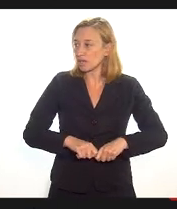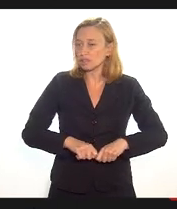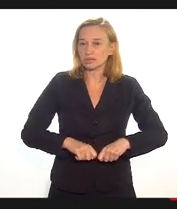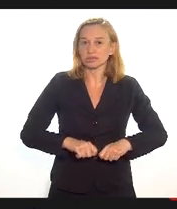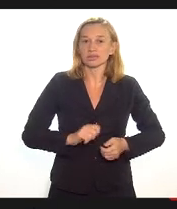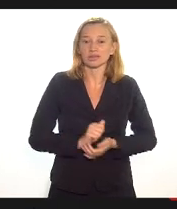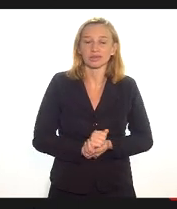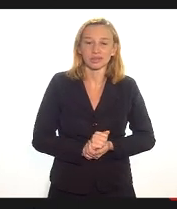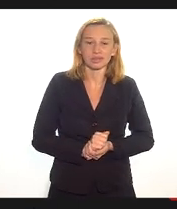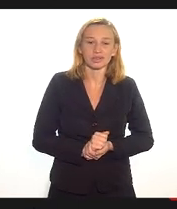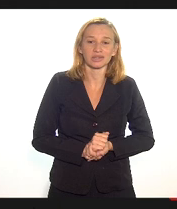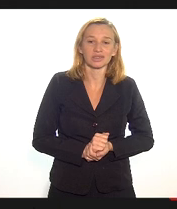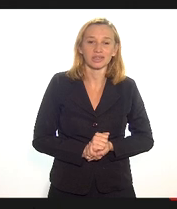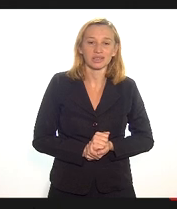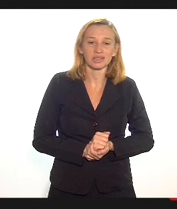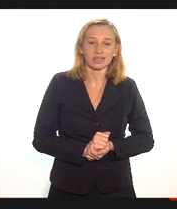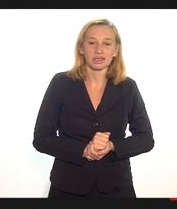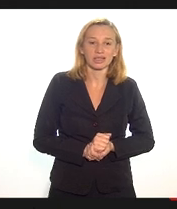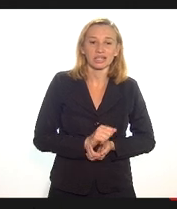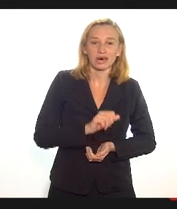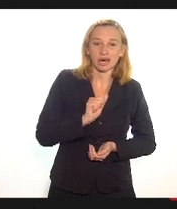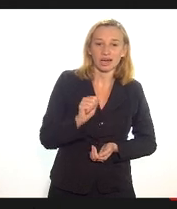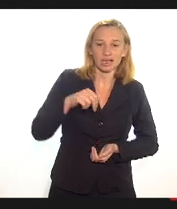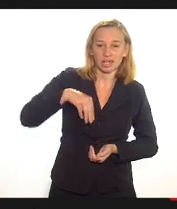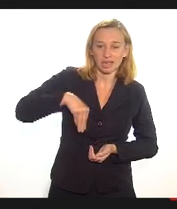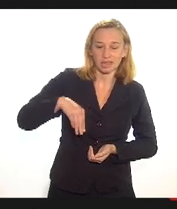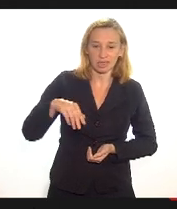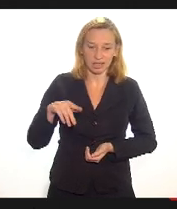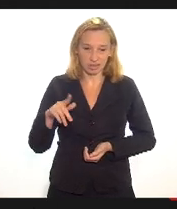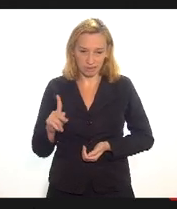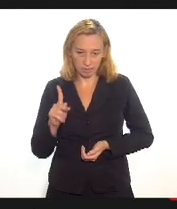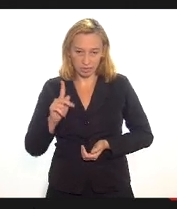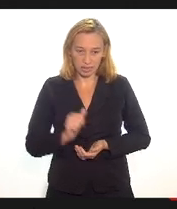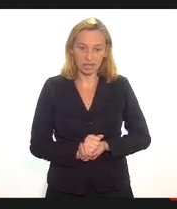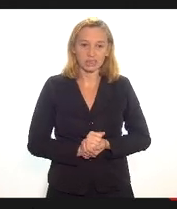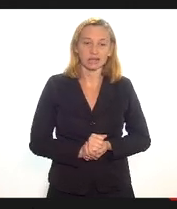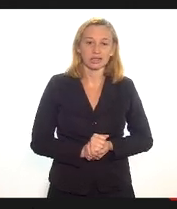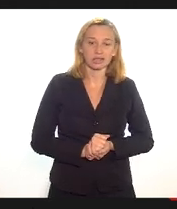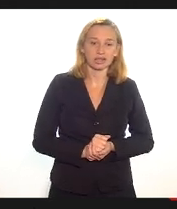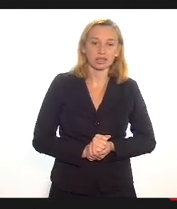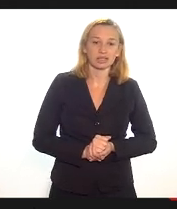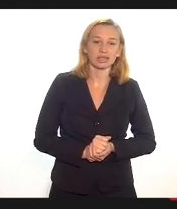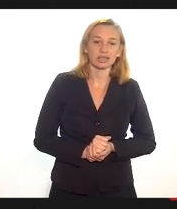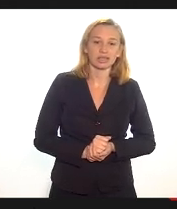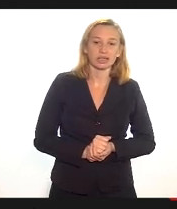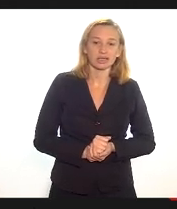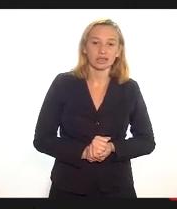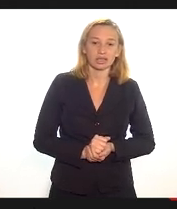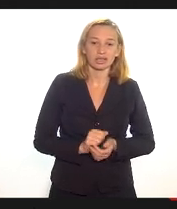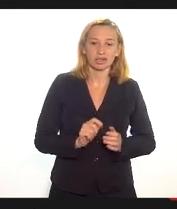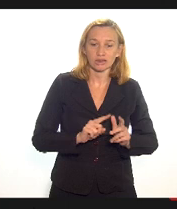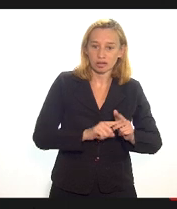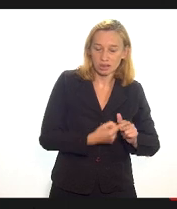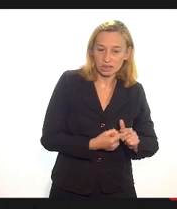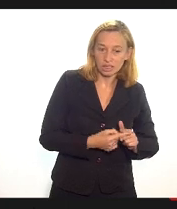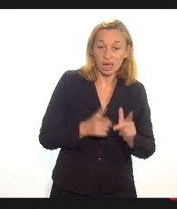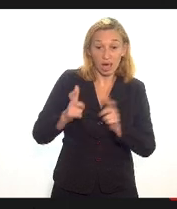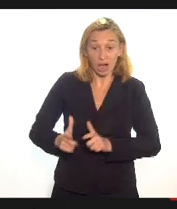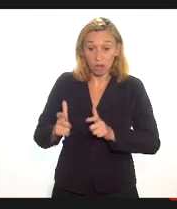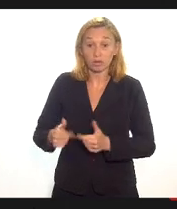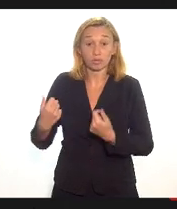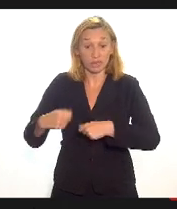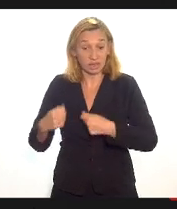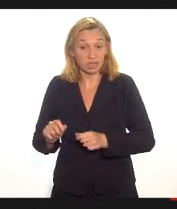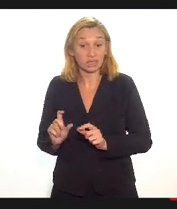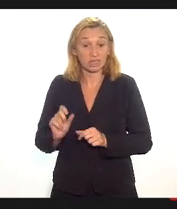ANP. Ou seja, a ANP ela deve legislar, normatizar, aonde não foi normatizado. E o caso